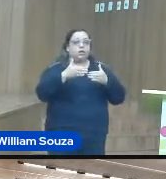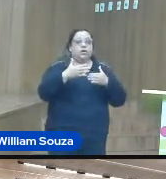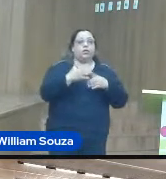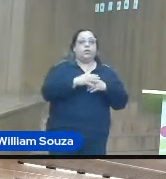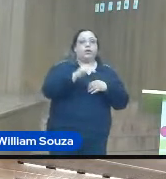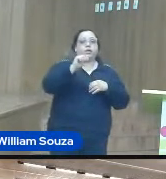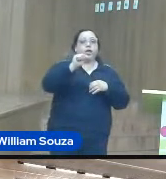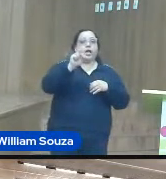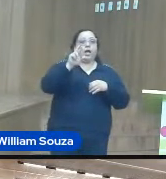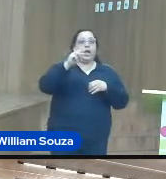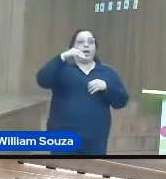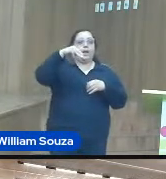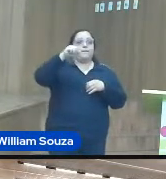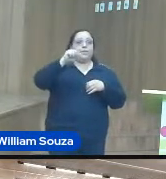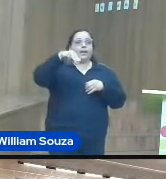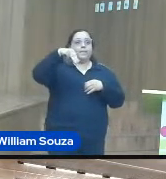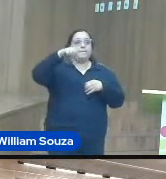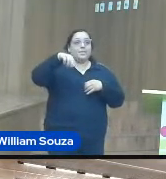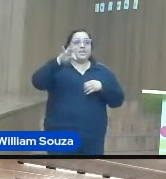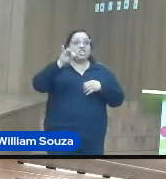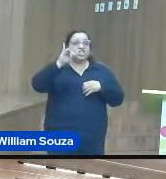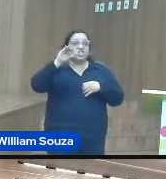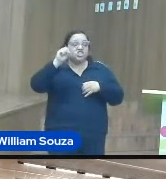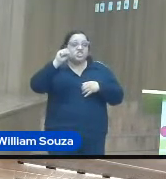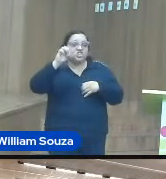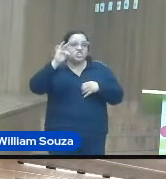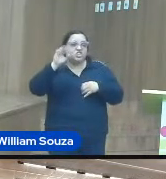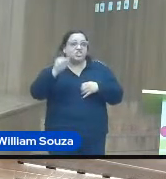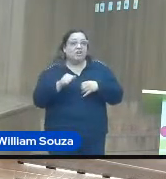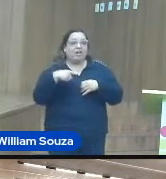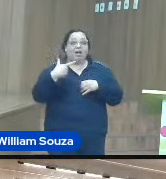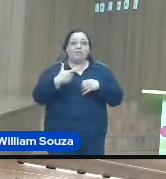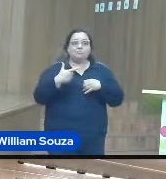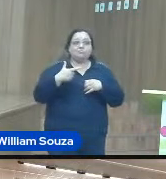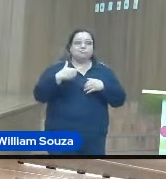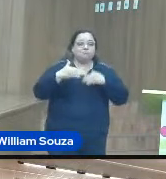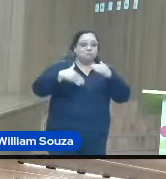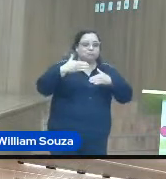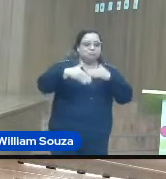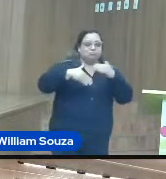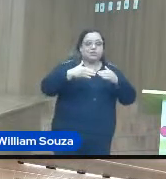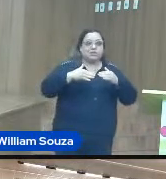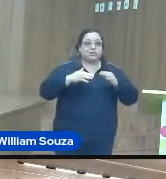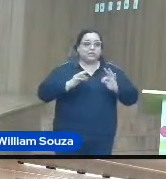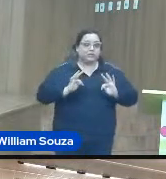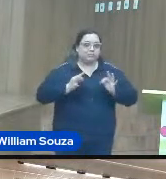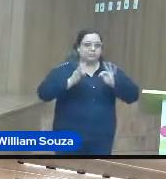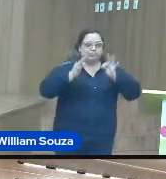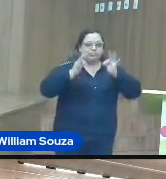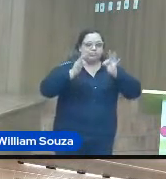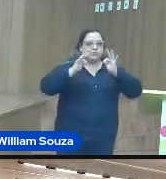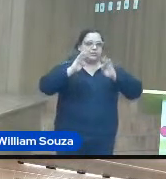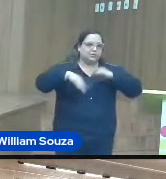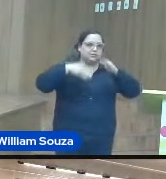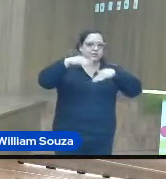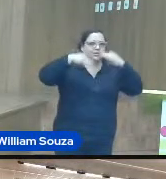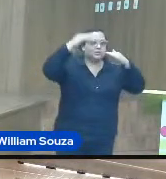em 1908. Tá? Então, uma corrida de desenvolvimento tecnológico.